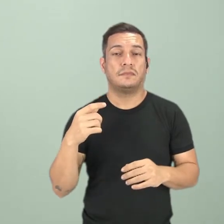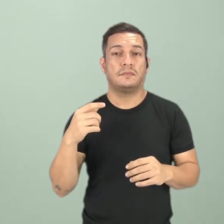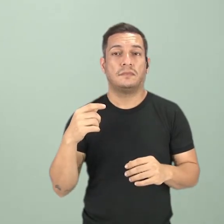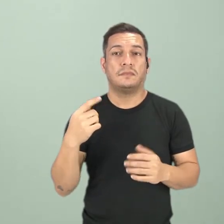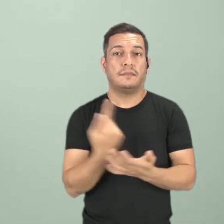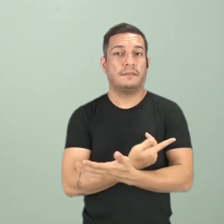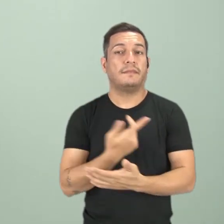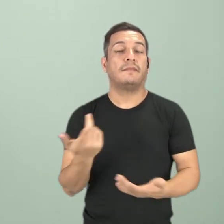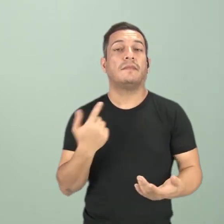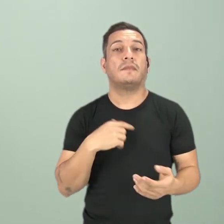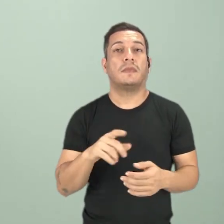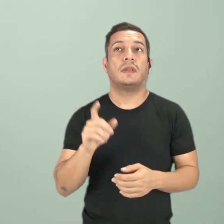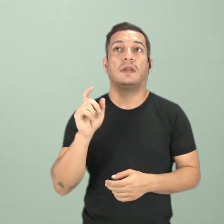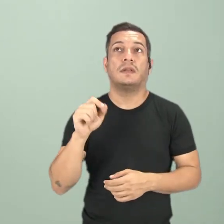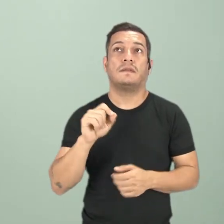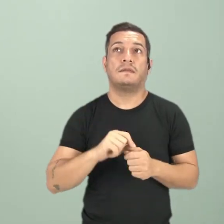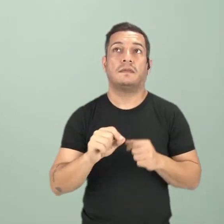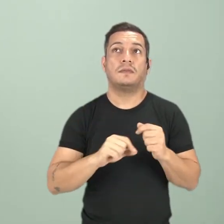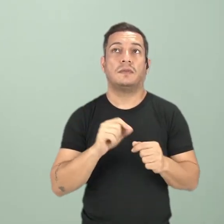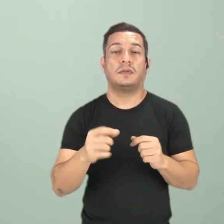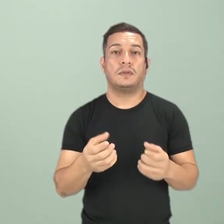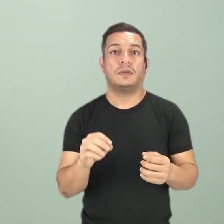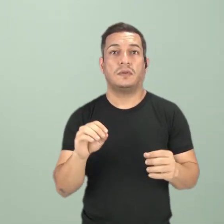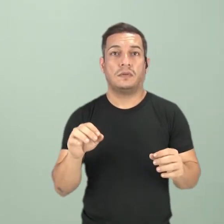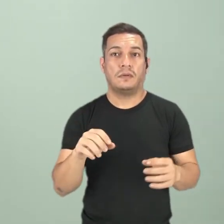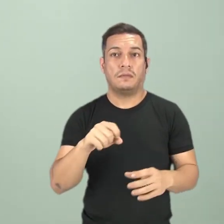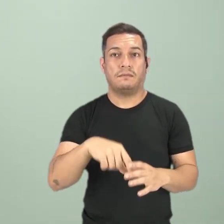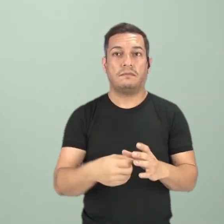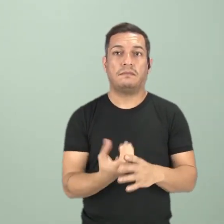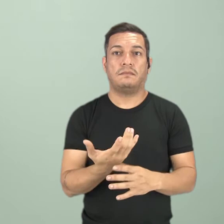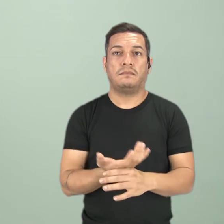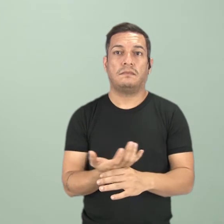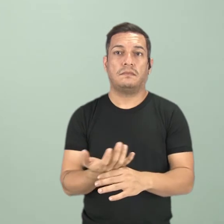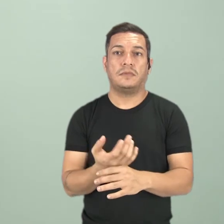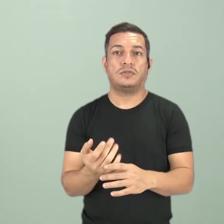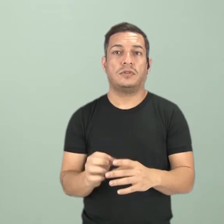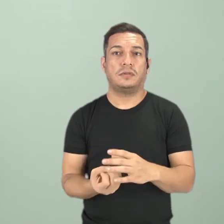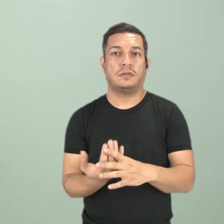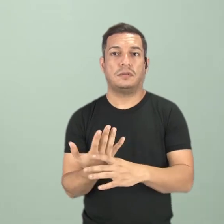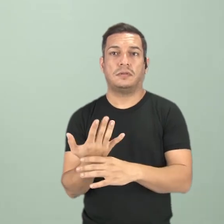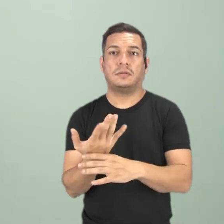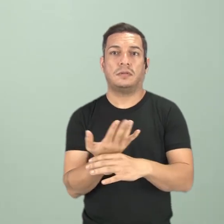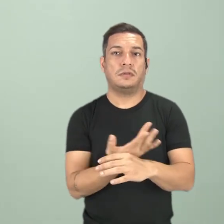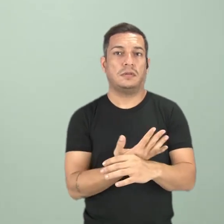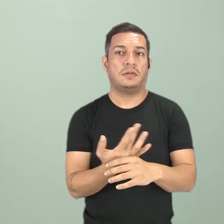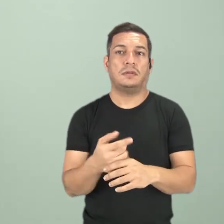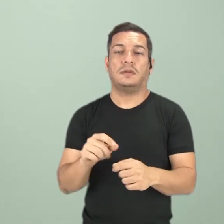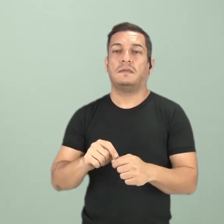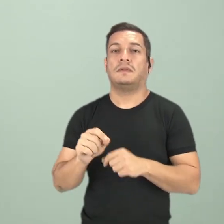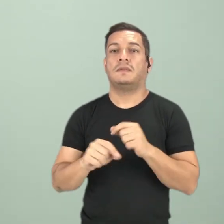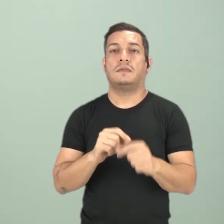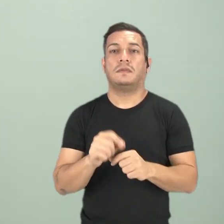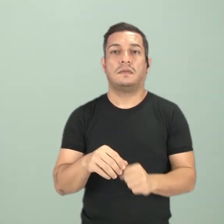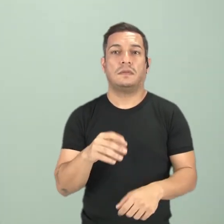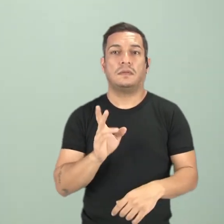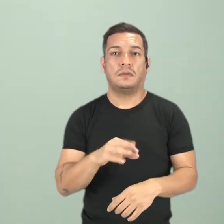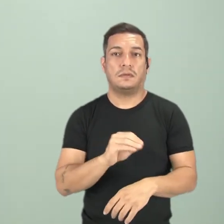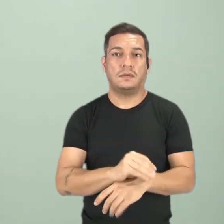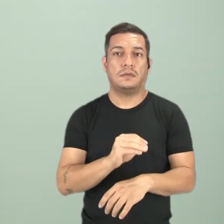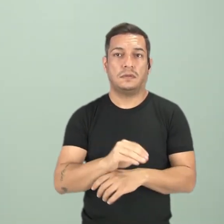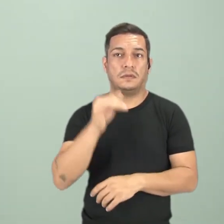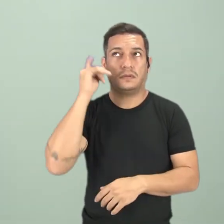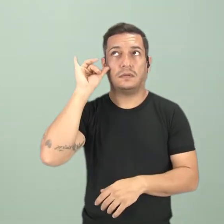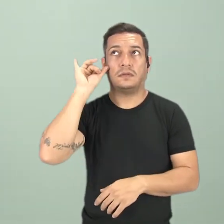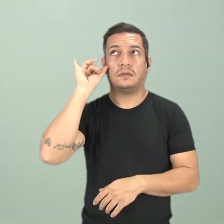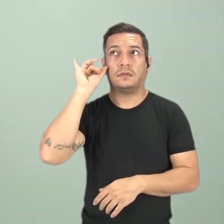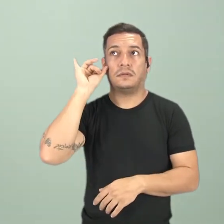ao desmatar, ele joga o capim, né? E ali já cresce e ali já começa a fazer, né, essa